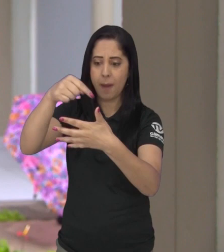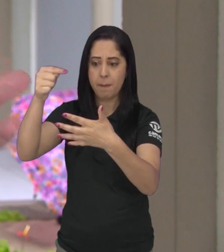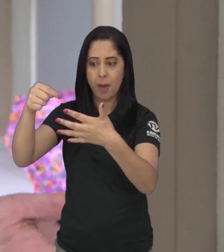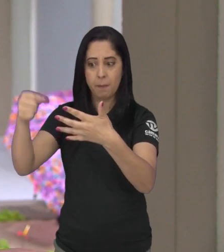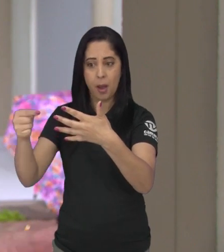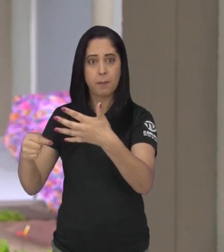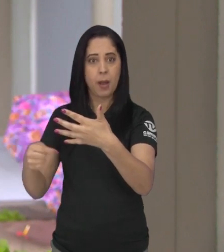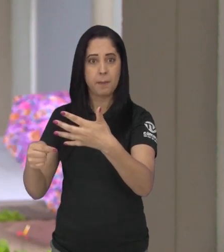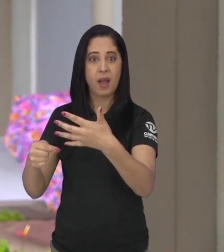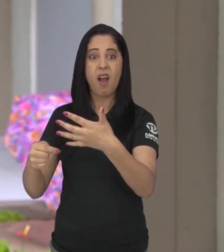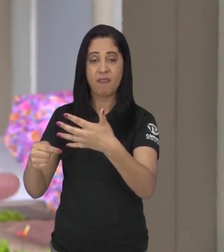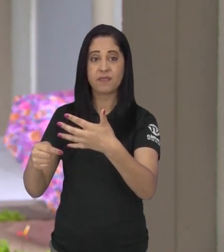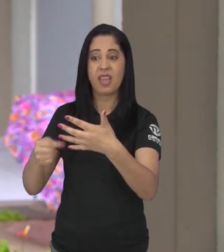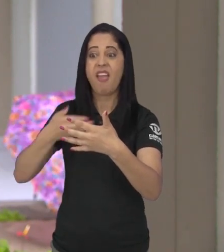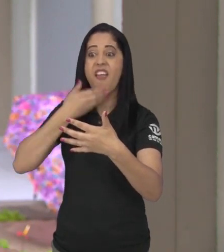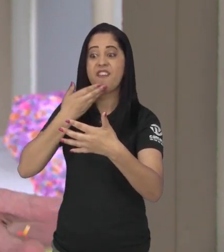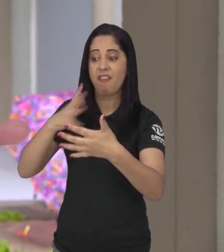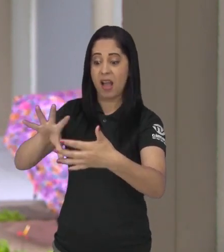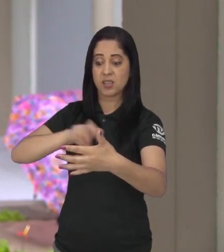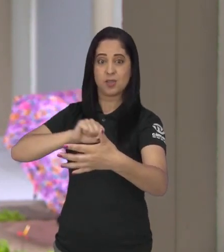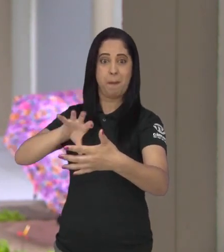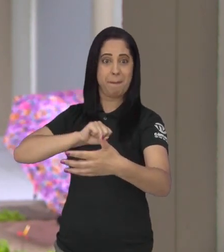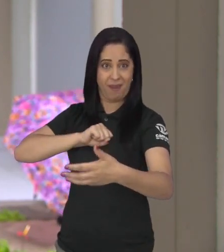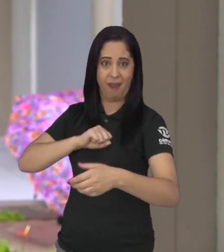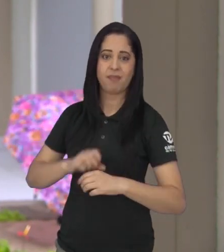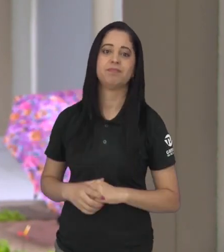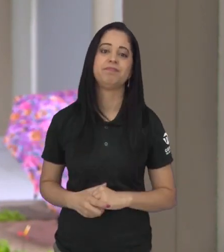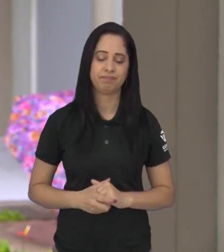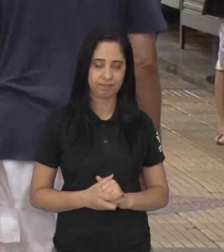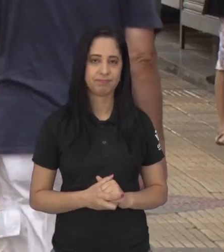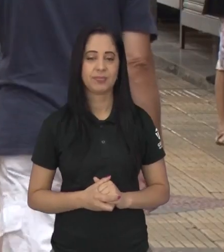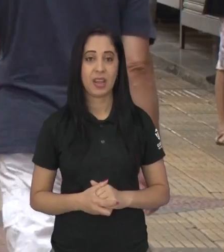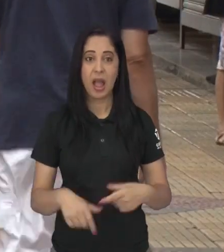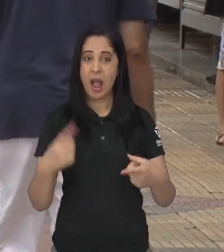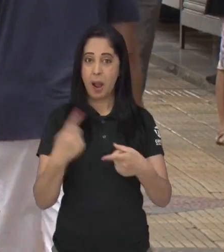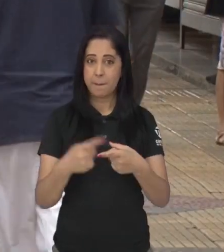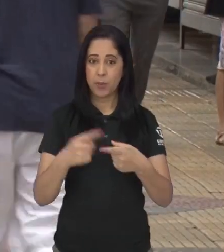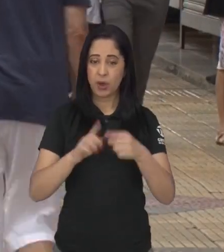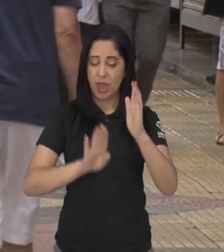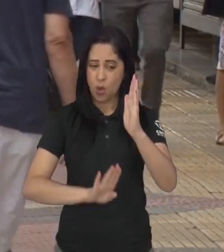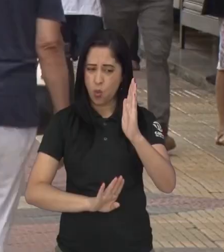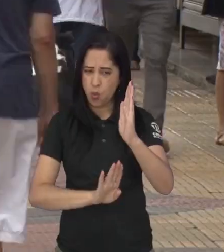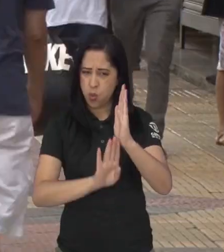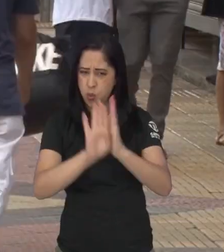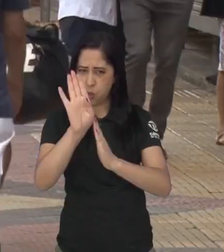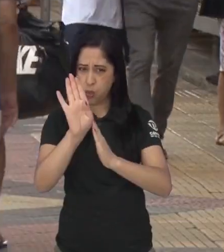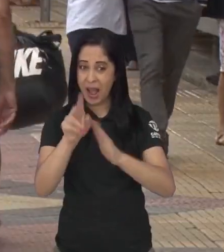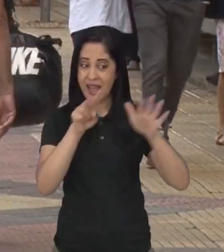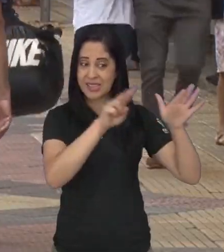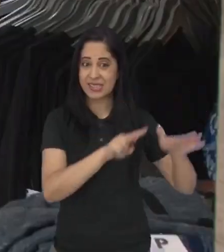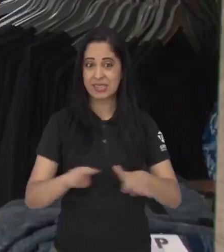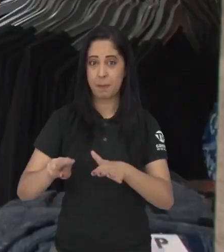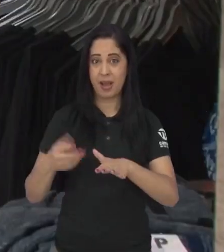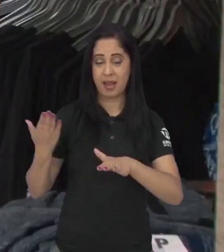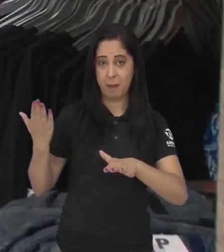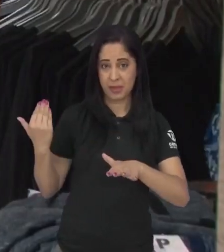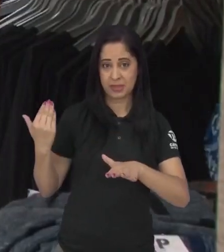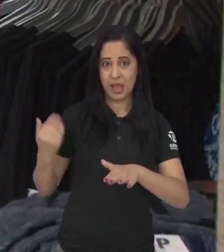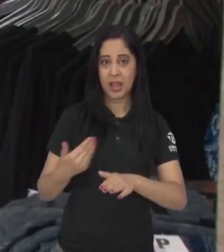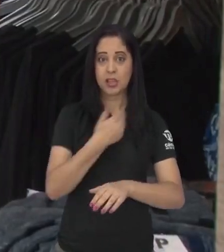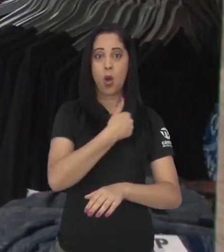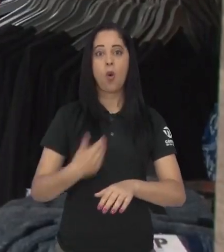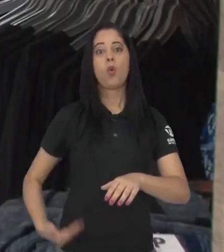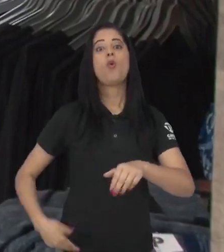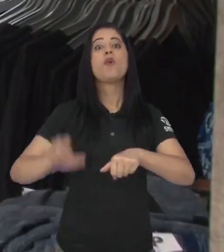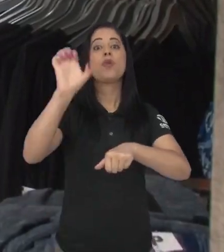crianças, gestantes. Então, essas pessoas elas ficam mais suscetíveis para a gravidade. Por conta do aumento no número de casos, na última semana